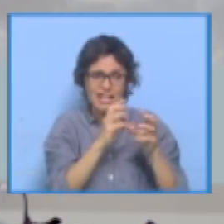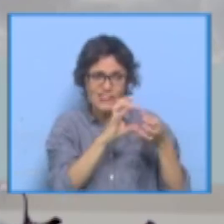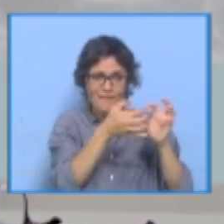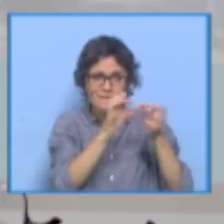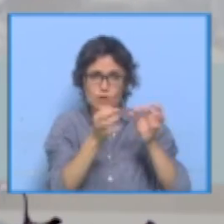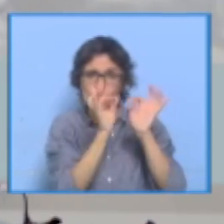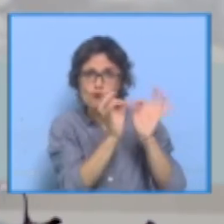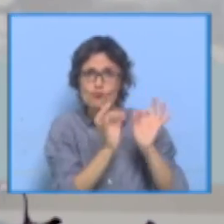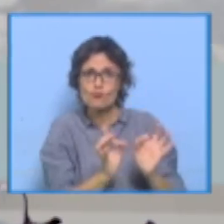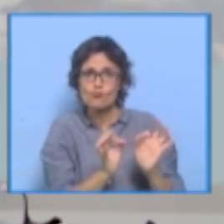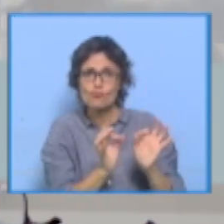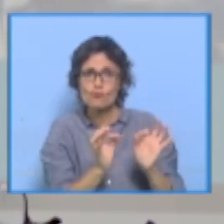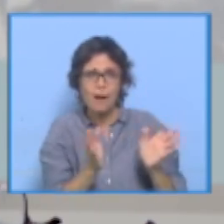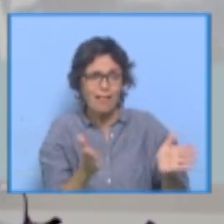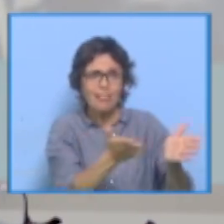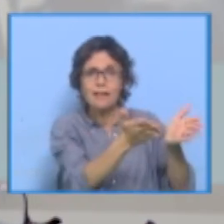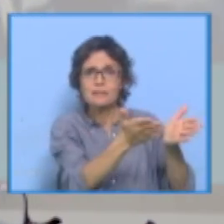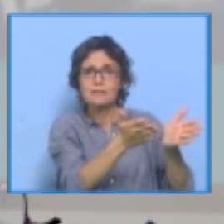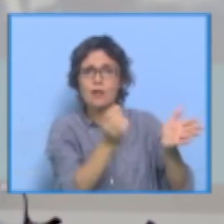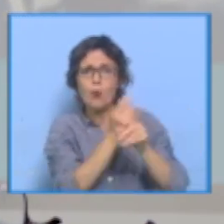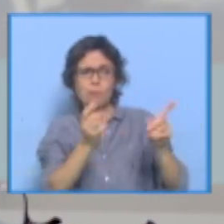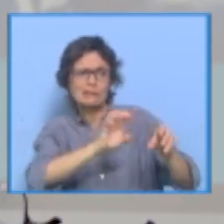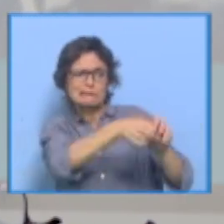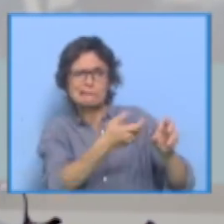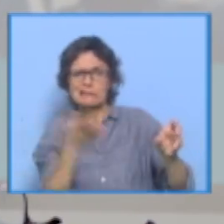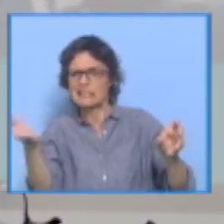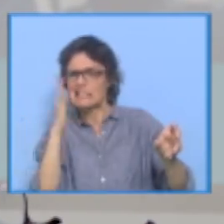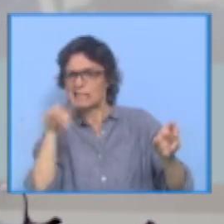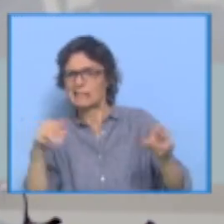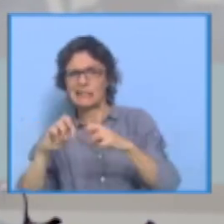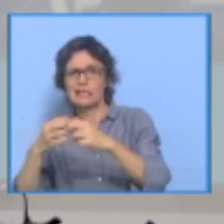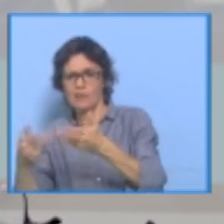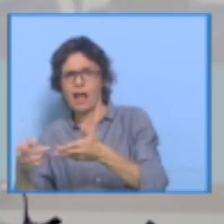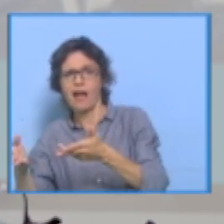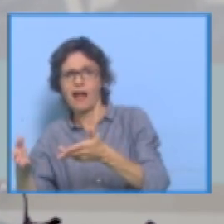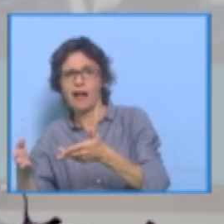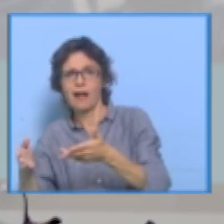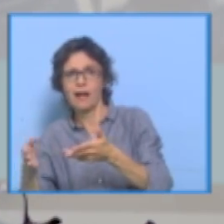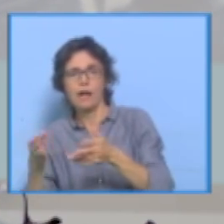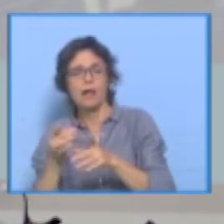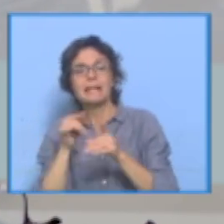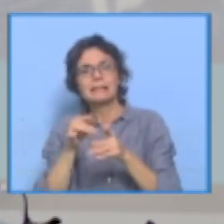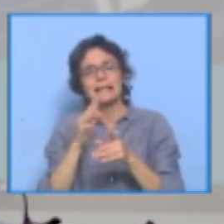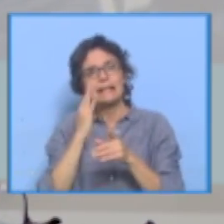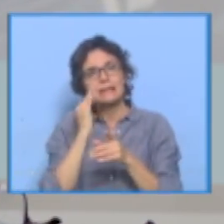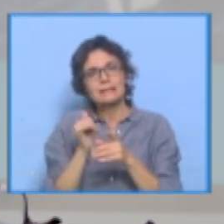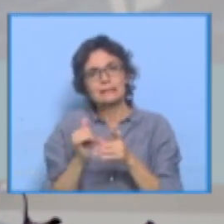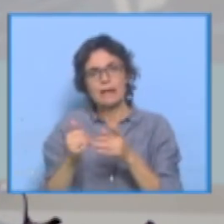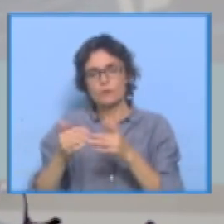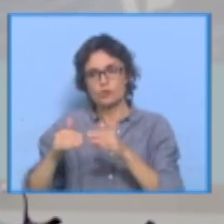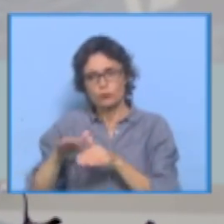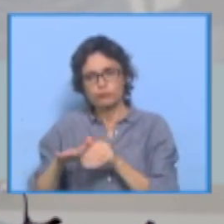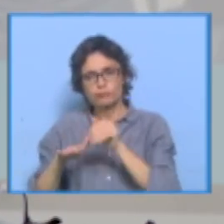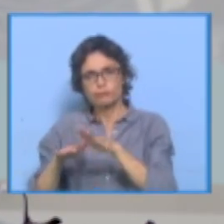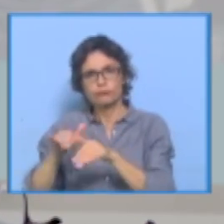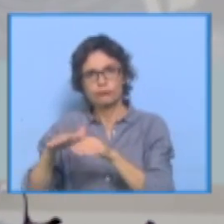que funcionam, pelo menos esses, continuar a funcionar e tente solucionar